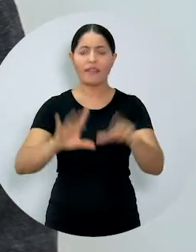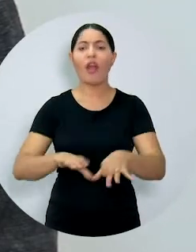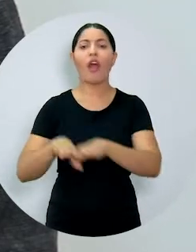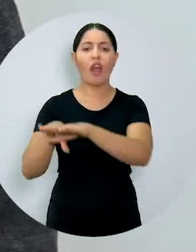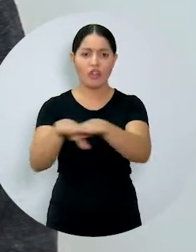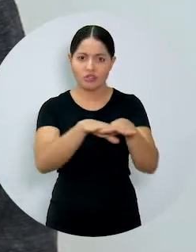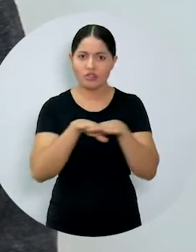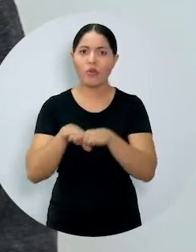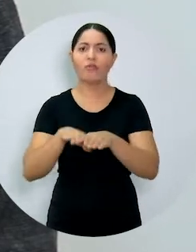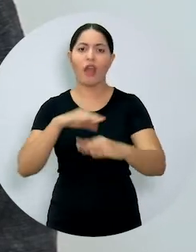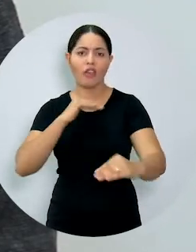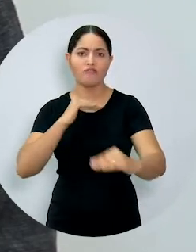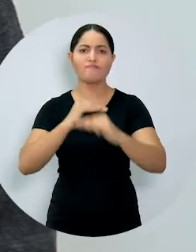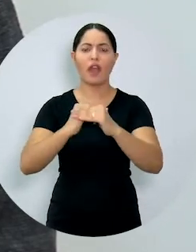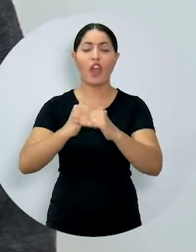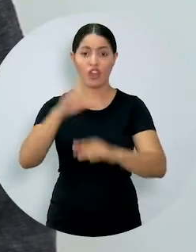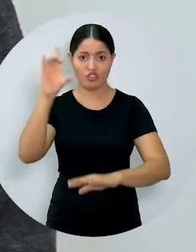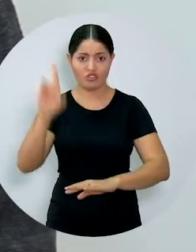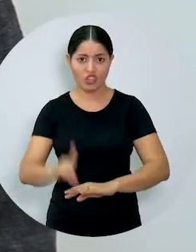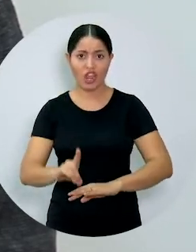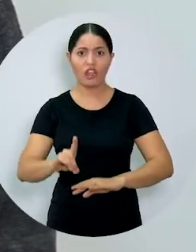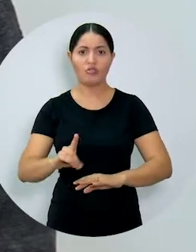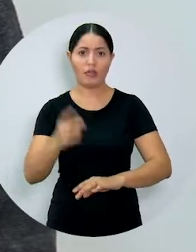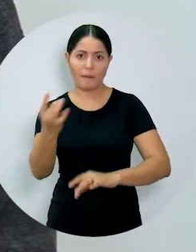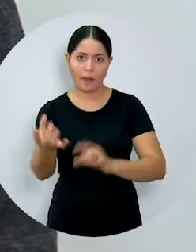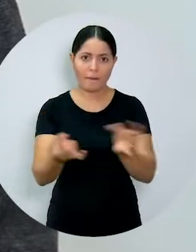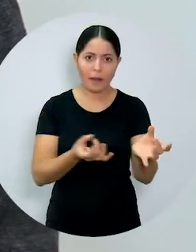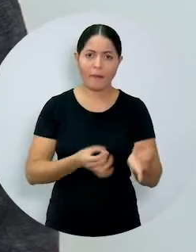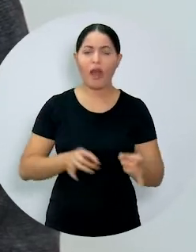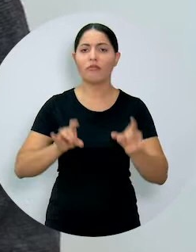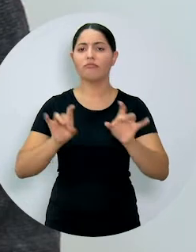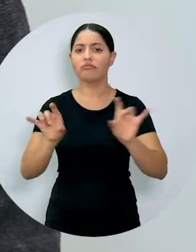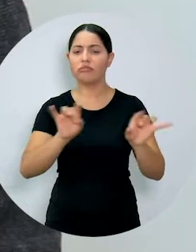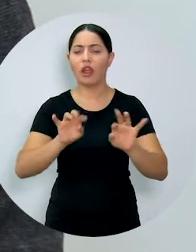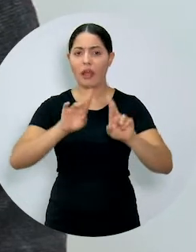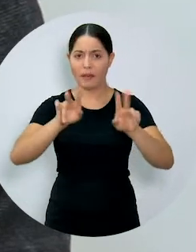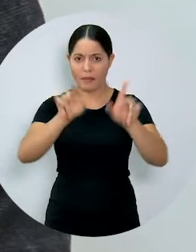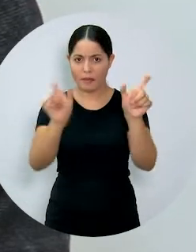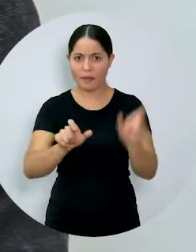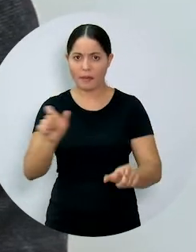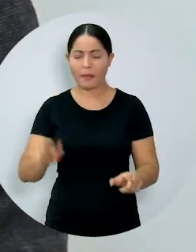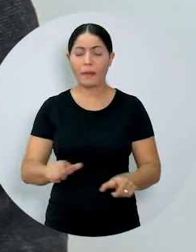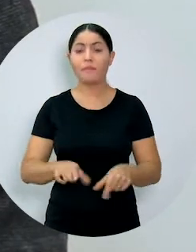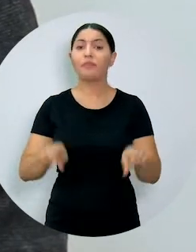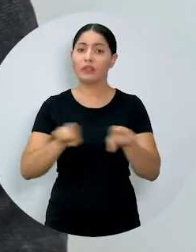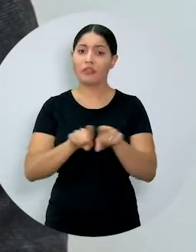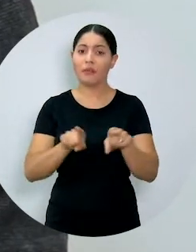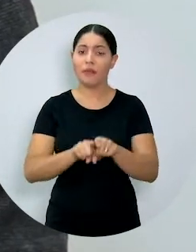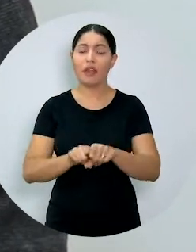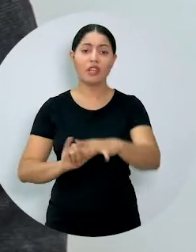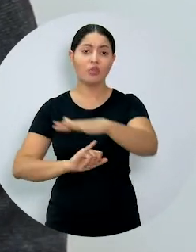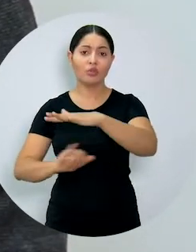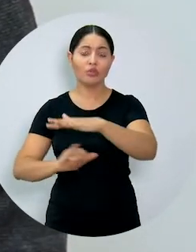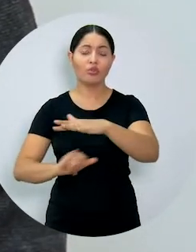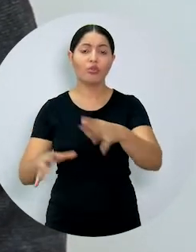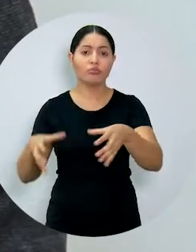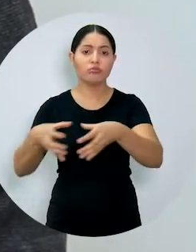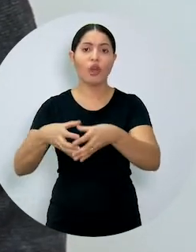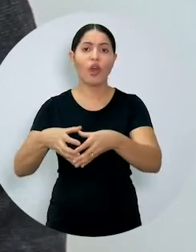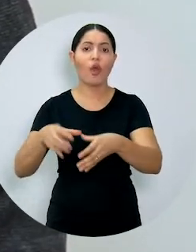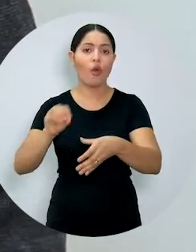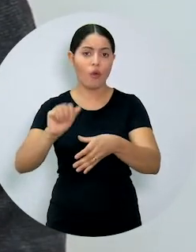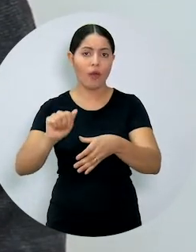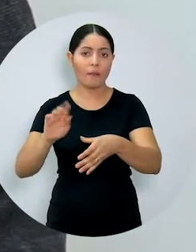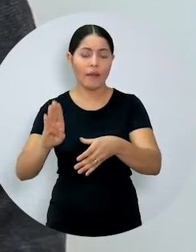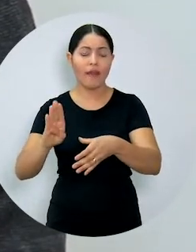pela igualdade, lutaram pelos direitos individuais. Foi no Instituto dos Advogados, através do